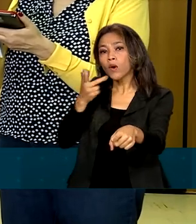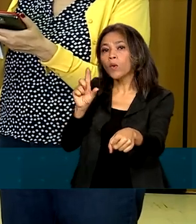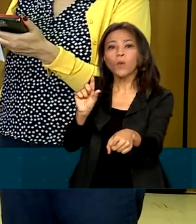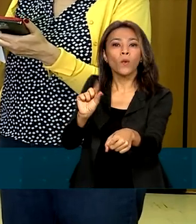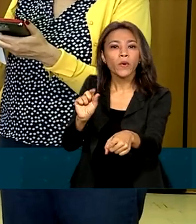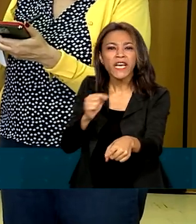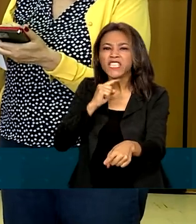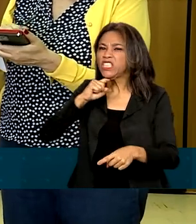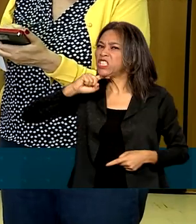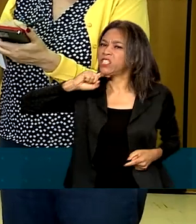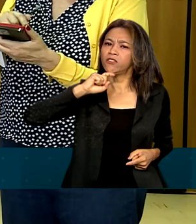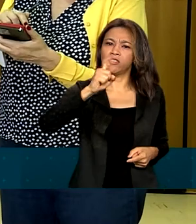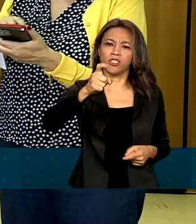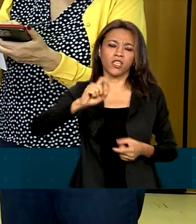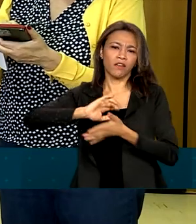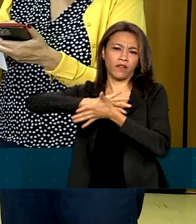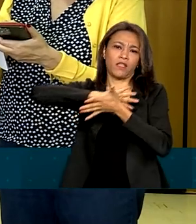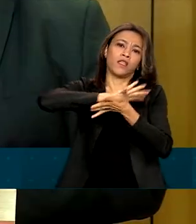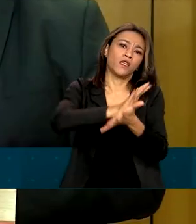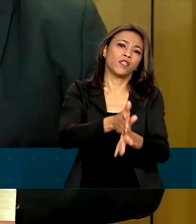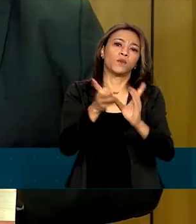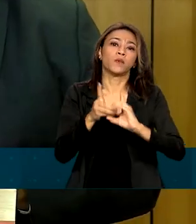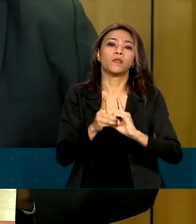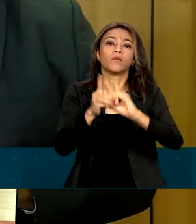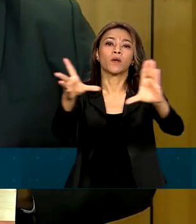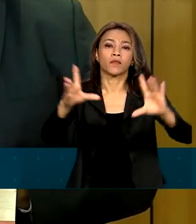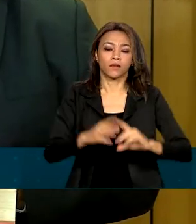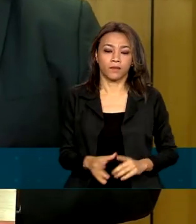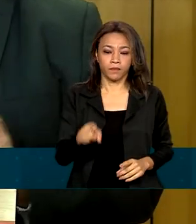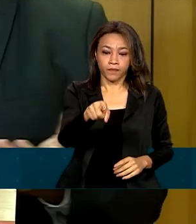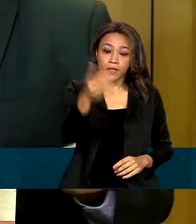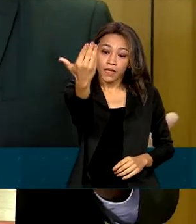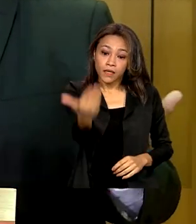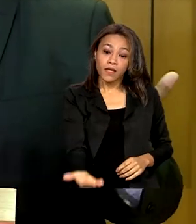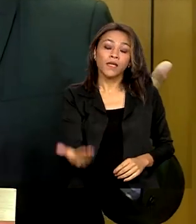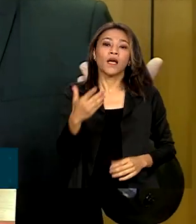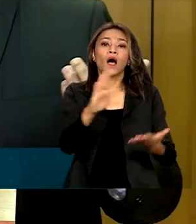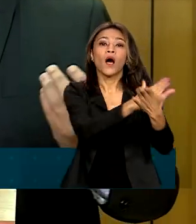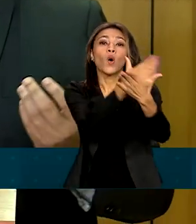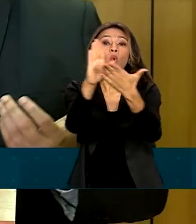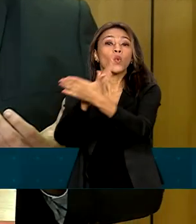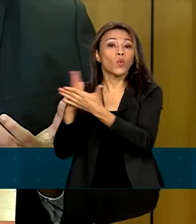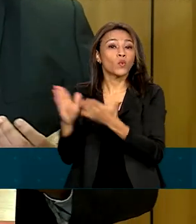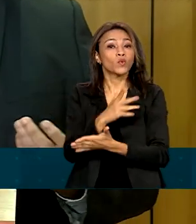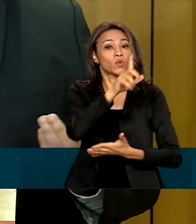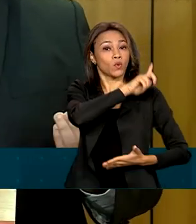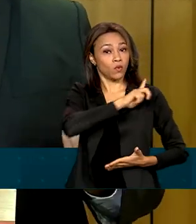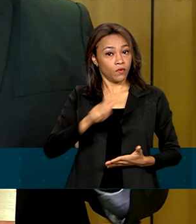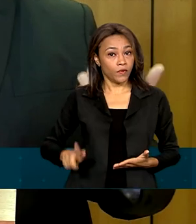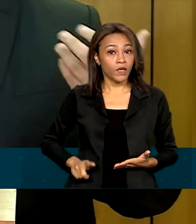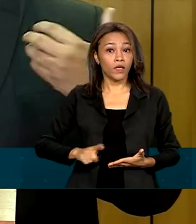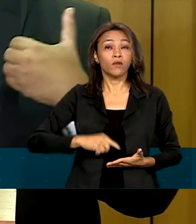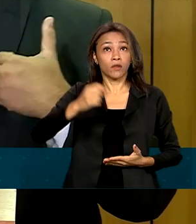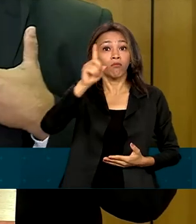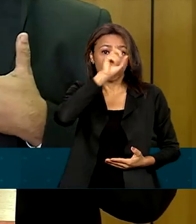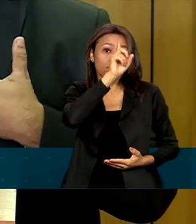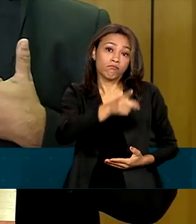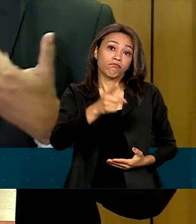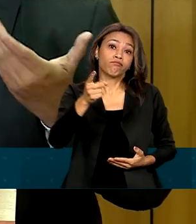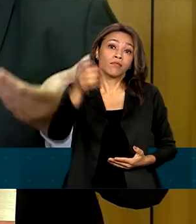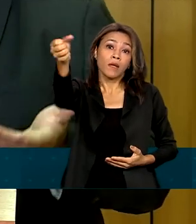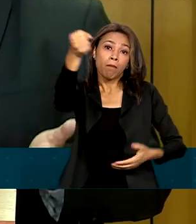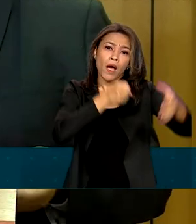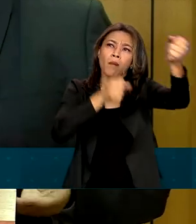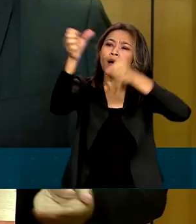vai destruir a democracia. Alguns governadores estão cedendo policiais militares que nós estamos, por ato meu,